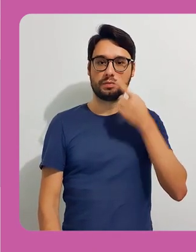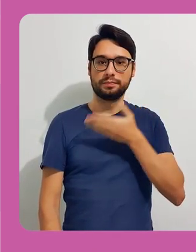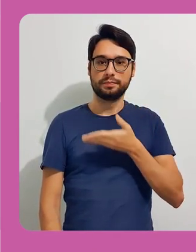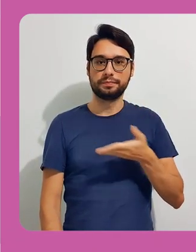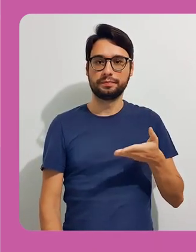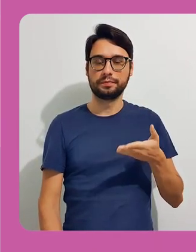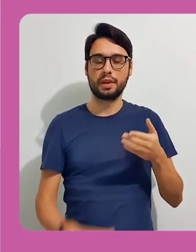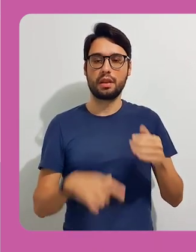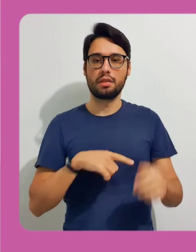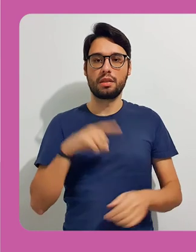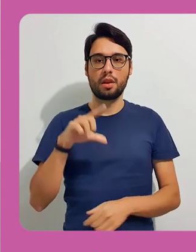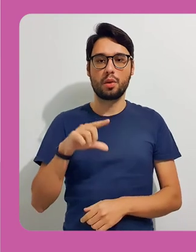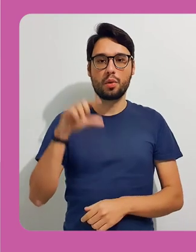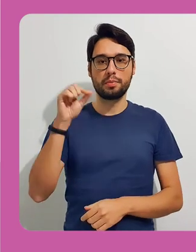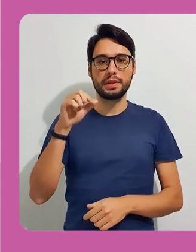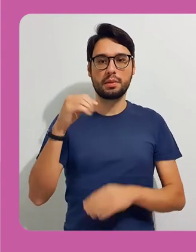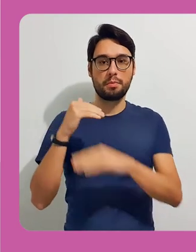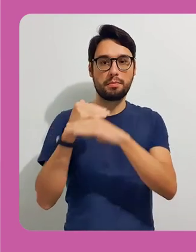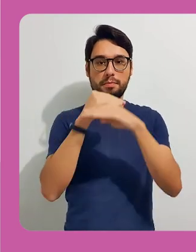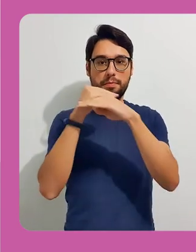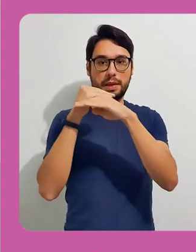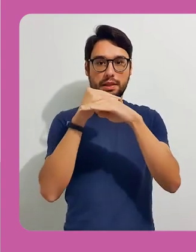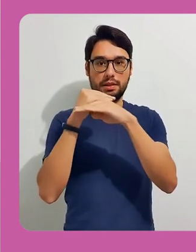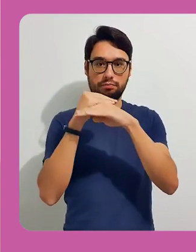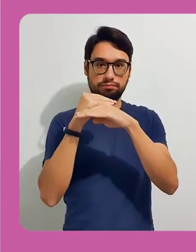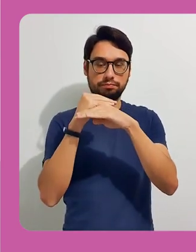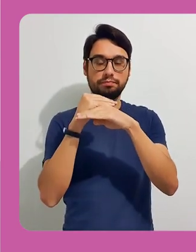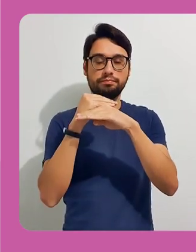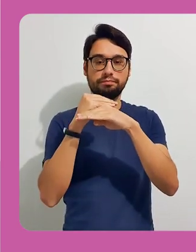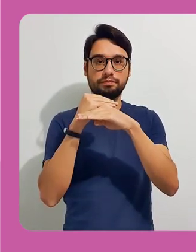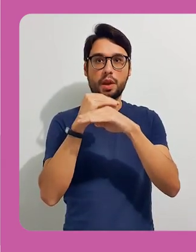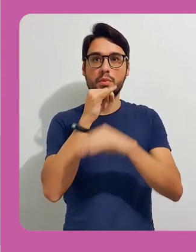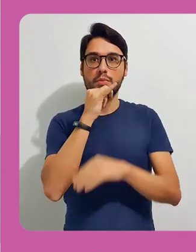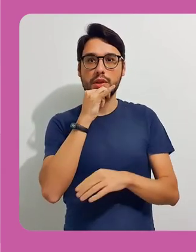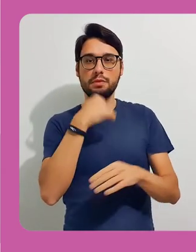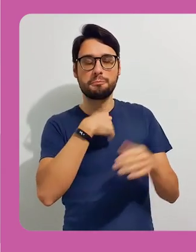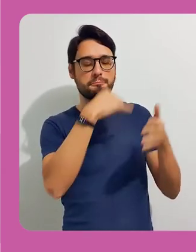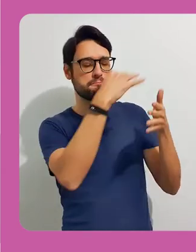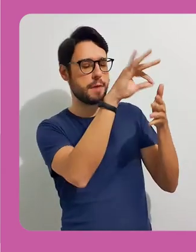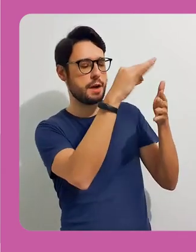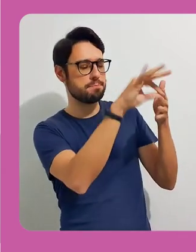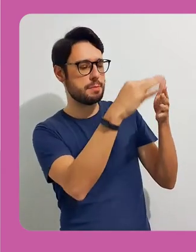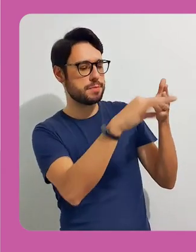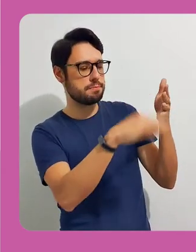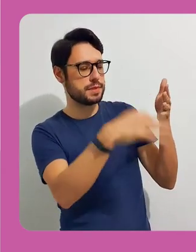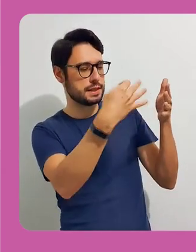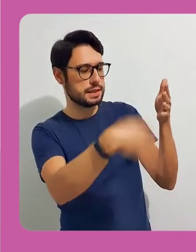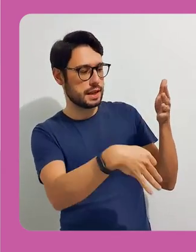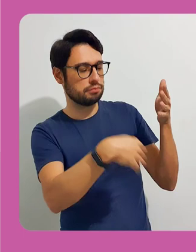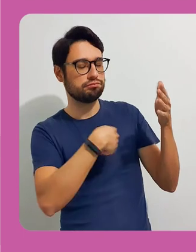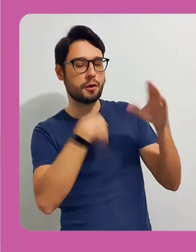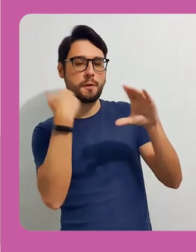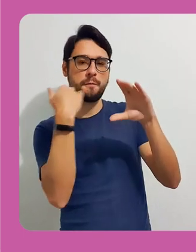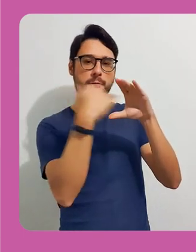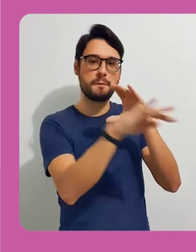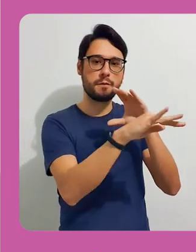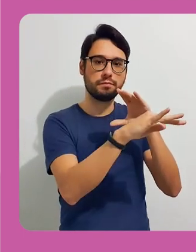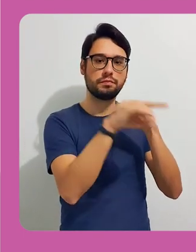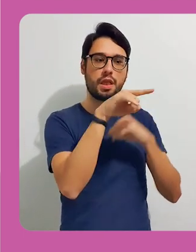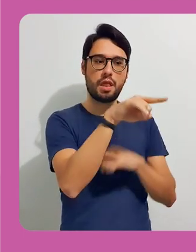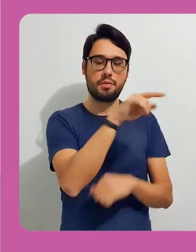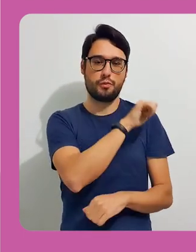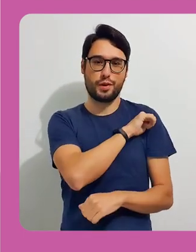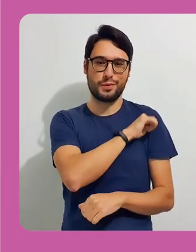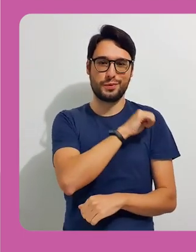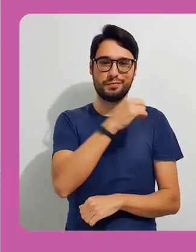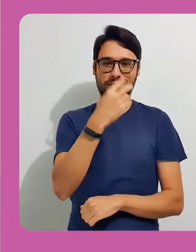lembrei de um detalhezinho aqui que o detalhe das notificações das notificações